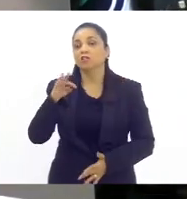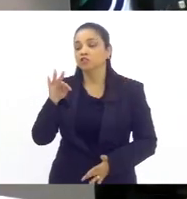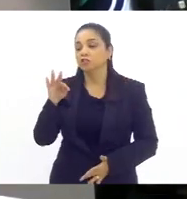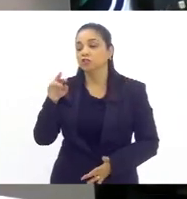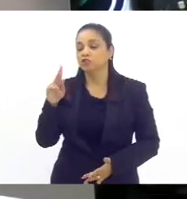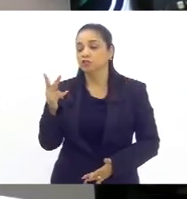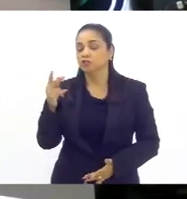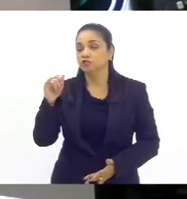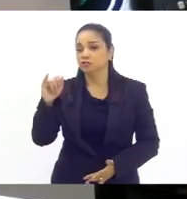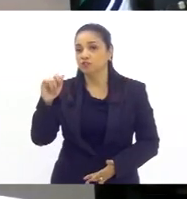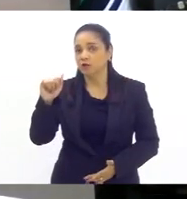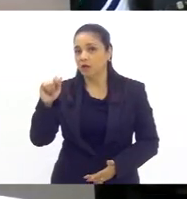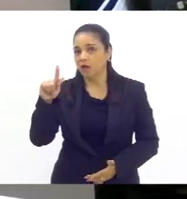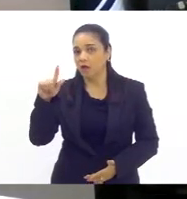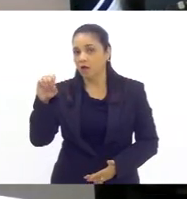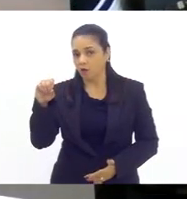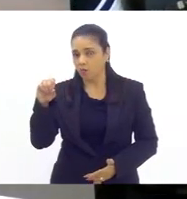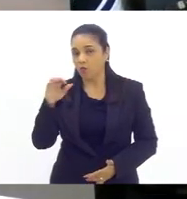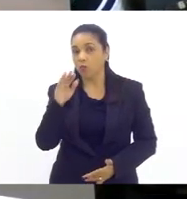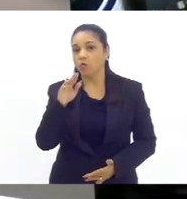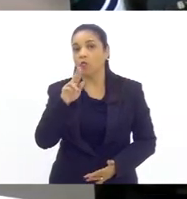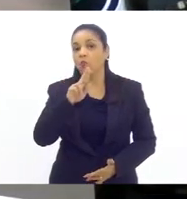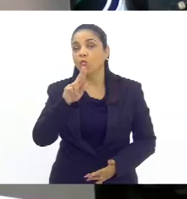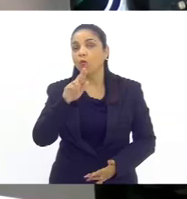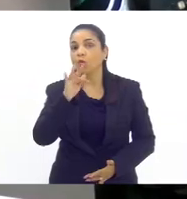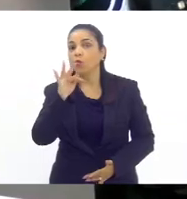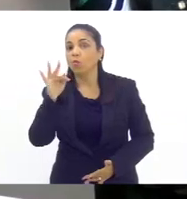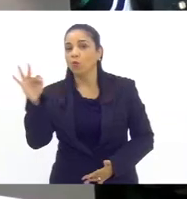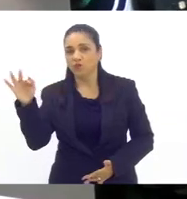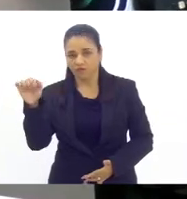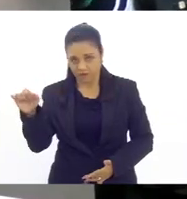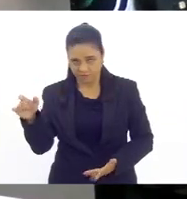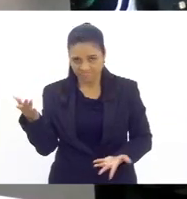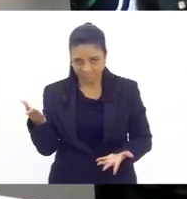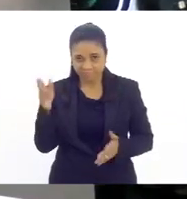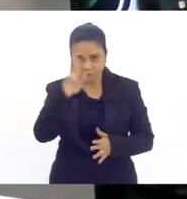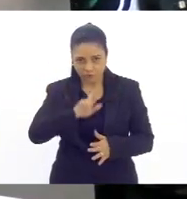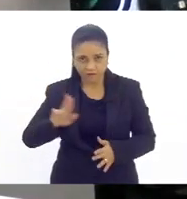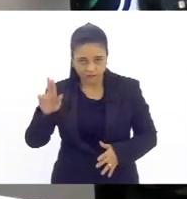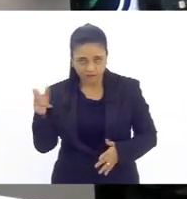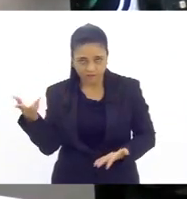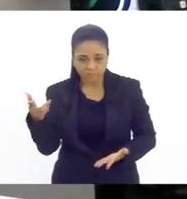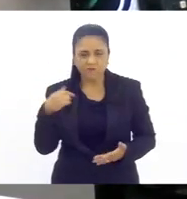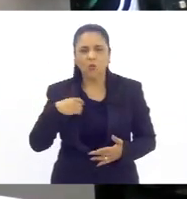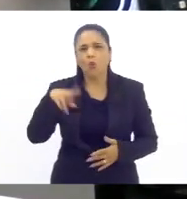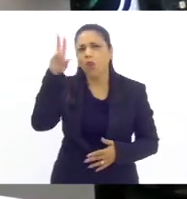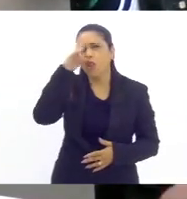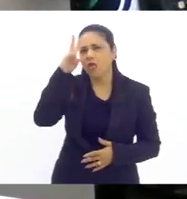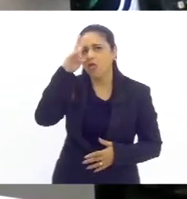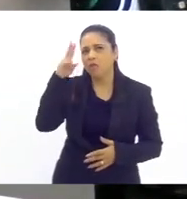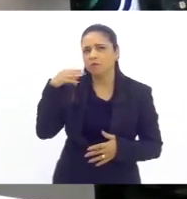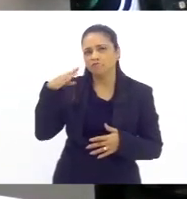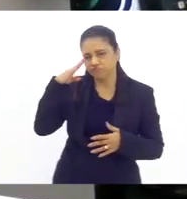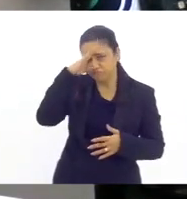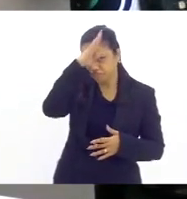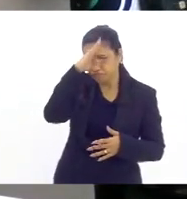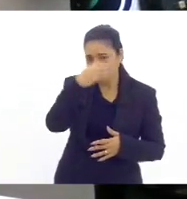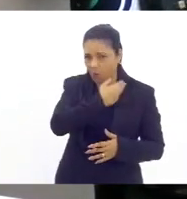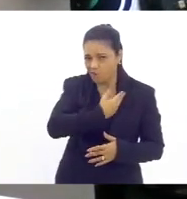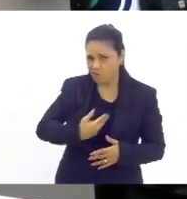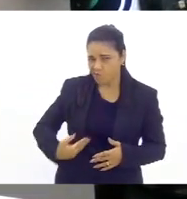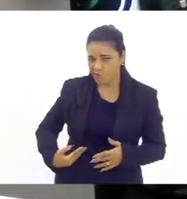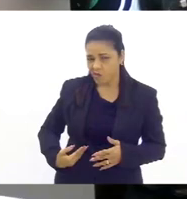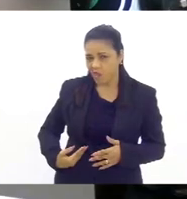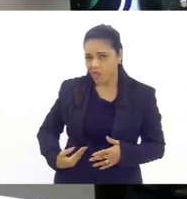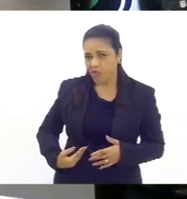da UFF Universidade Federal Fluminense Nossa grande UFF aliás eu lembro no início do governo bolsonaro quando ele começou a